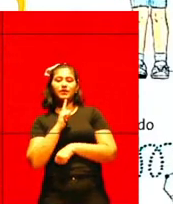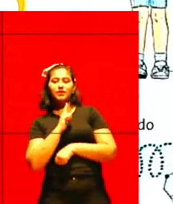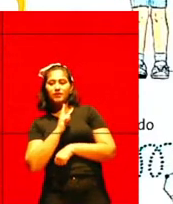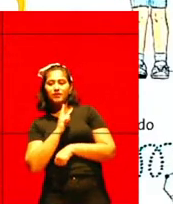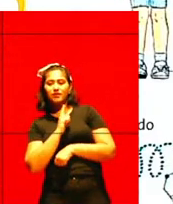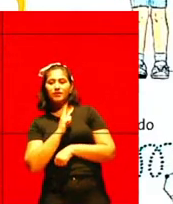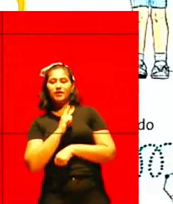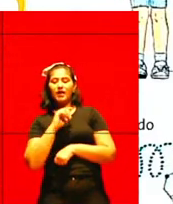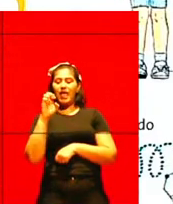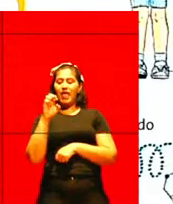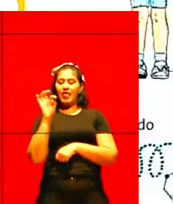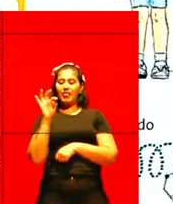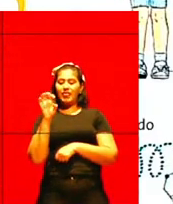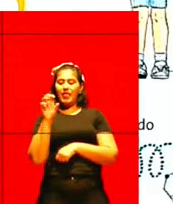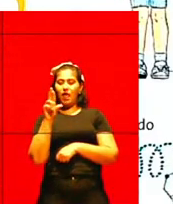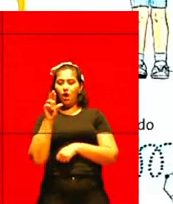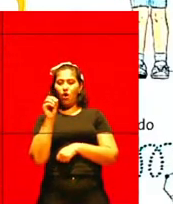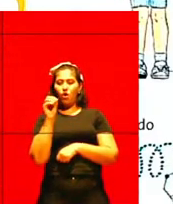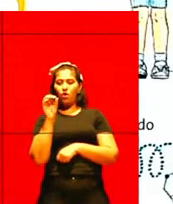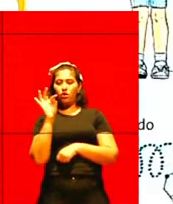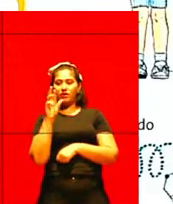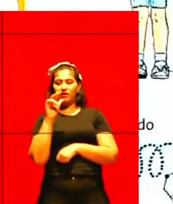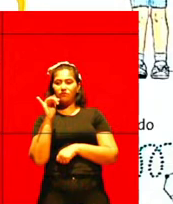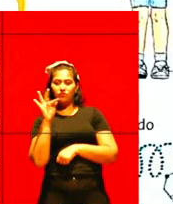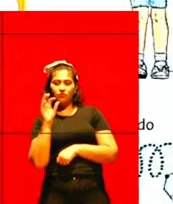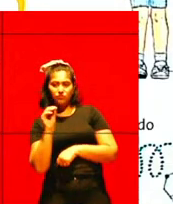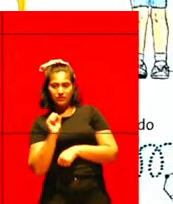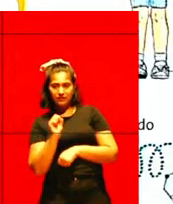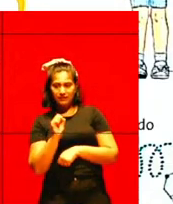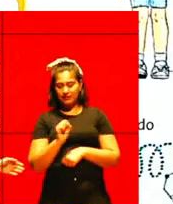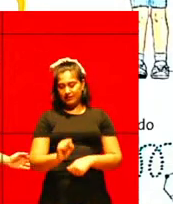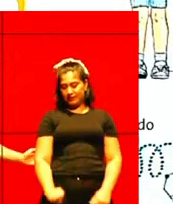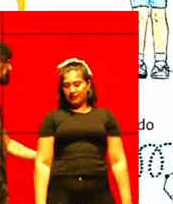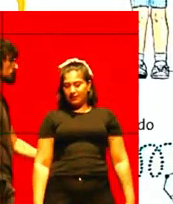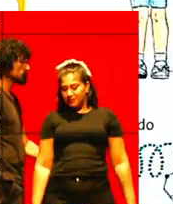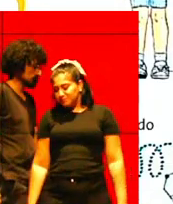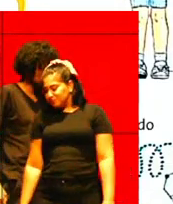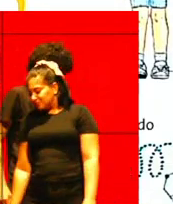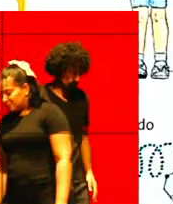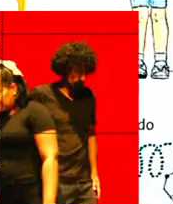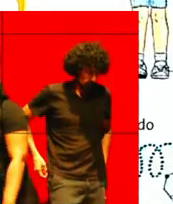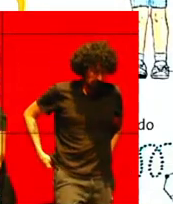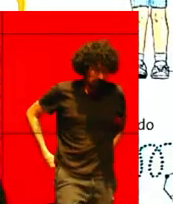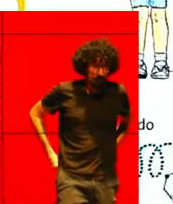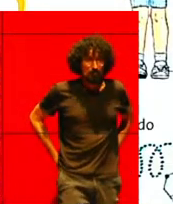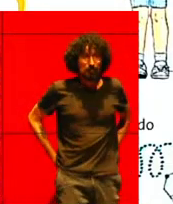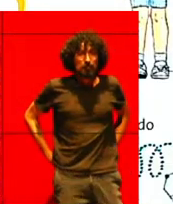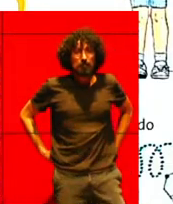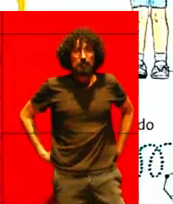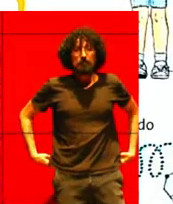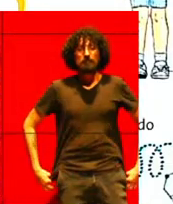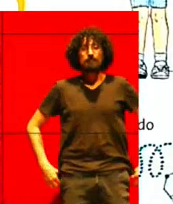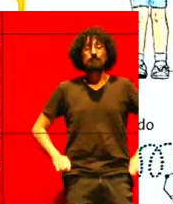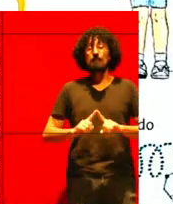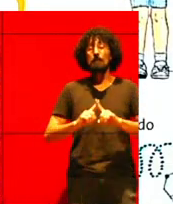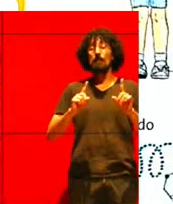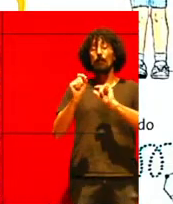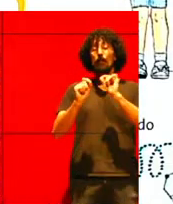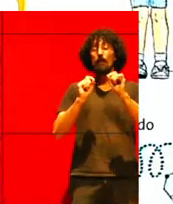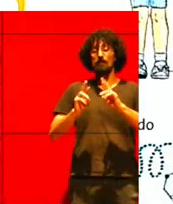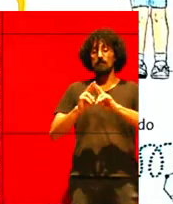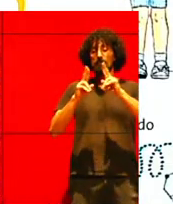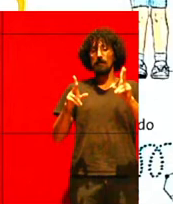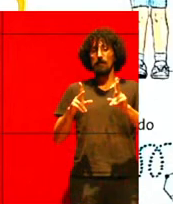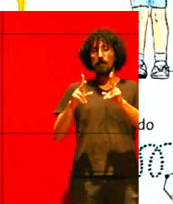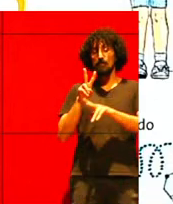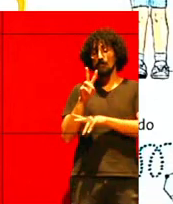seres heterótrofos e precisam ter células com essa estrutura rígida. Só que, diferente dos vegetais,